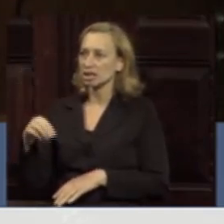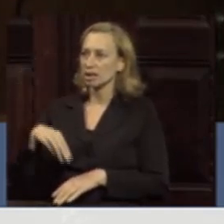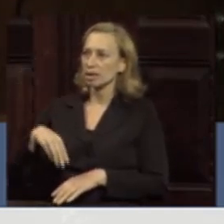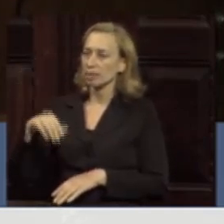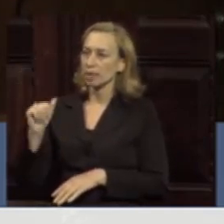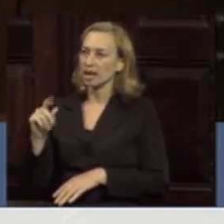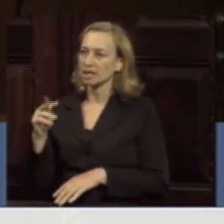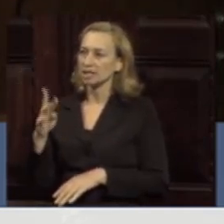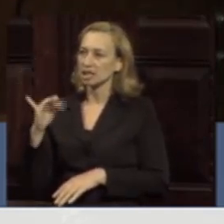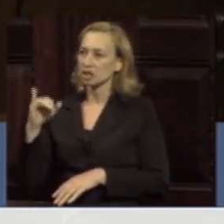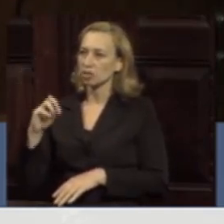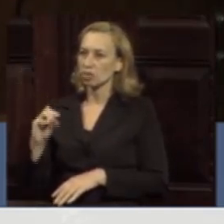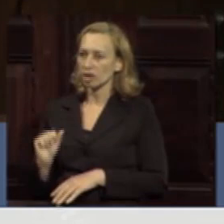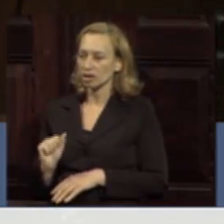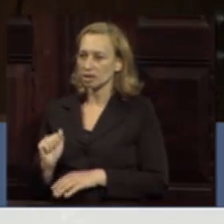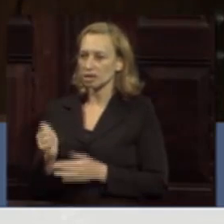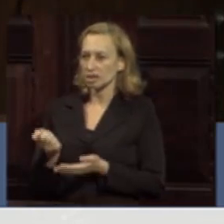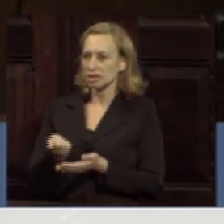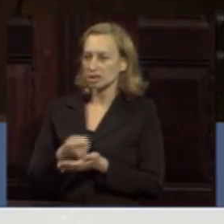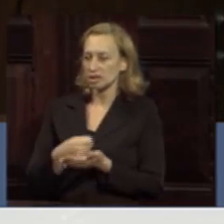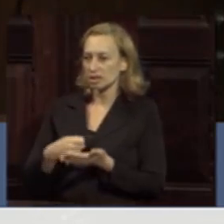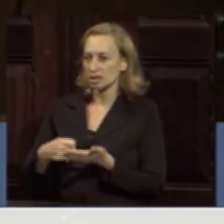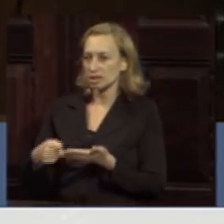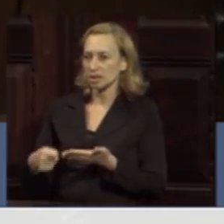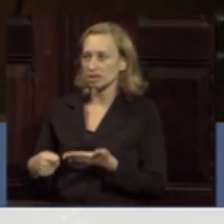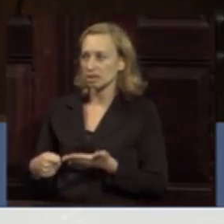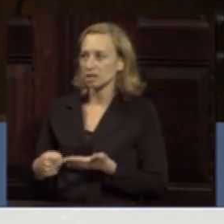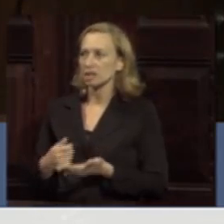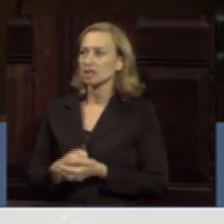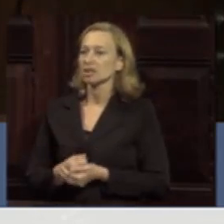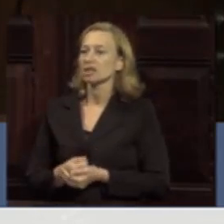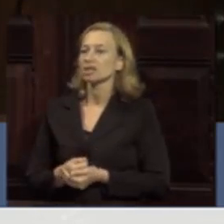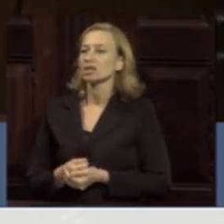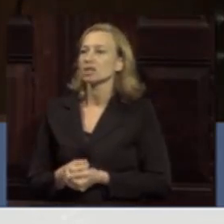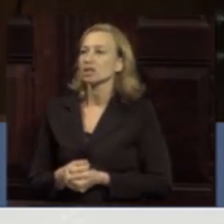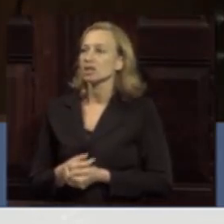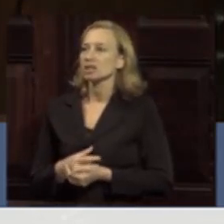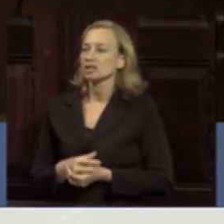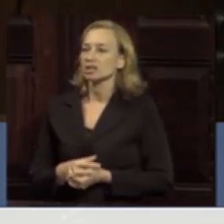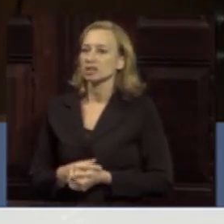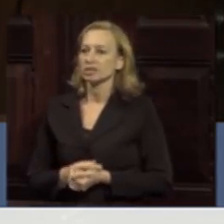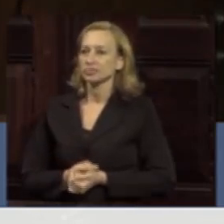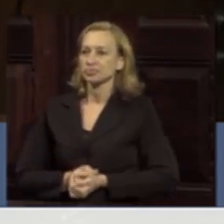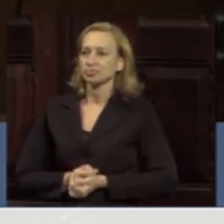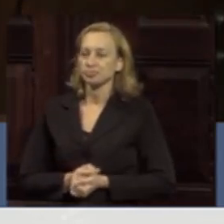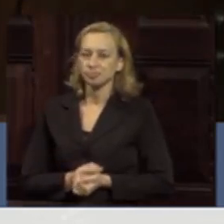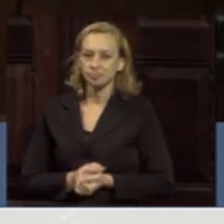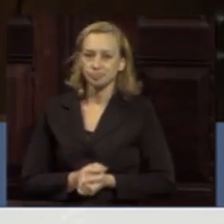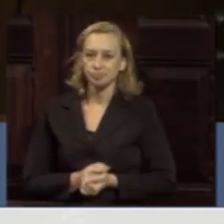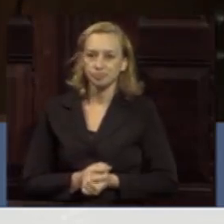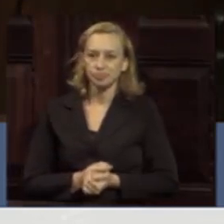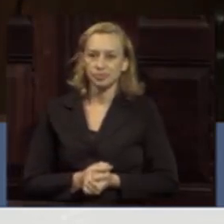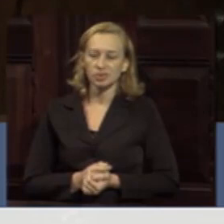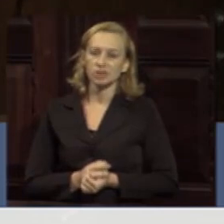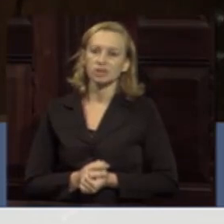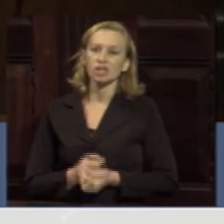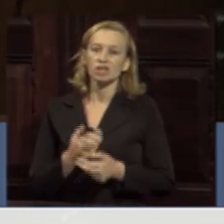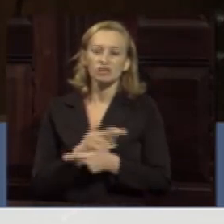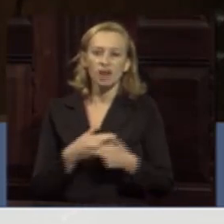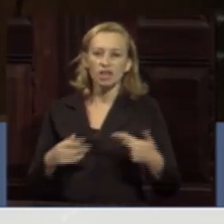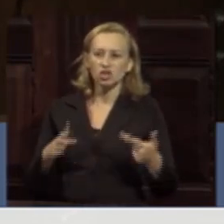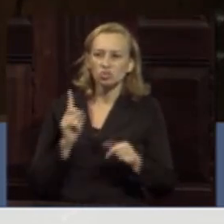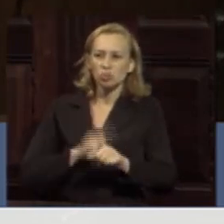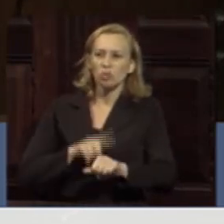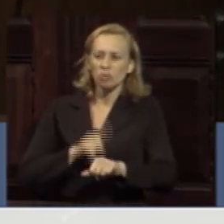um motivo de muita alegria. A gente vem tomando nesse expediente muitos momentos